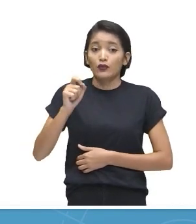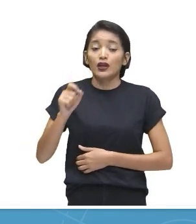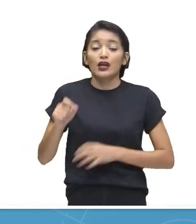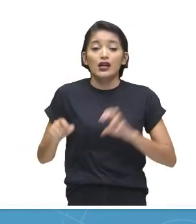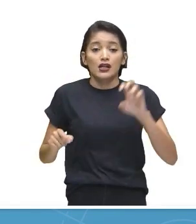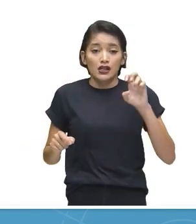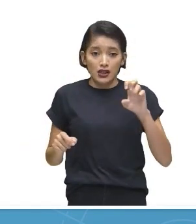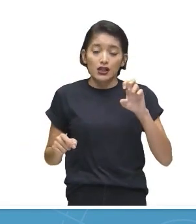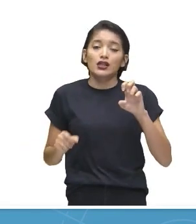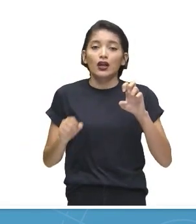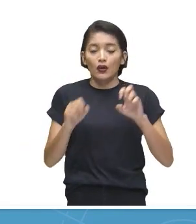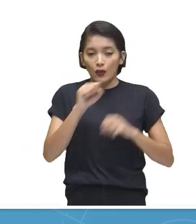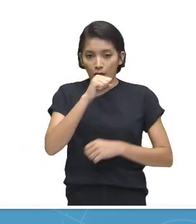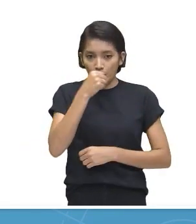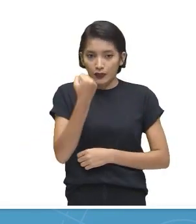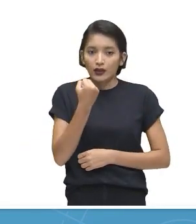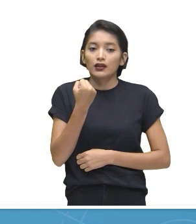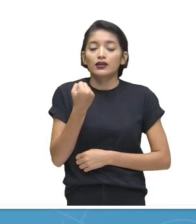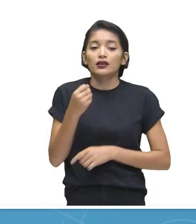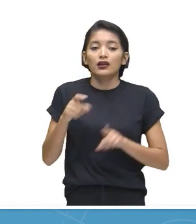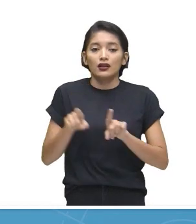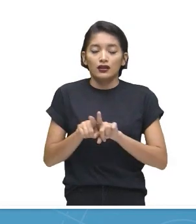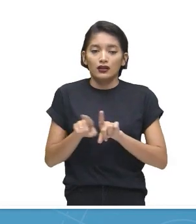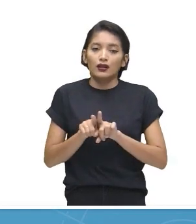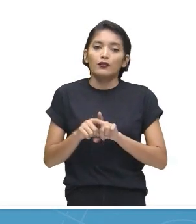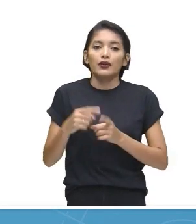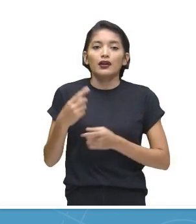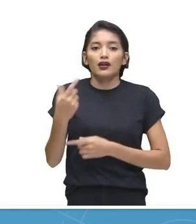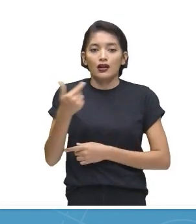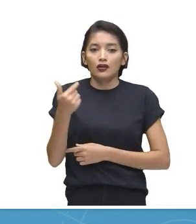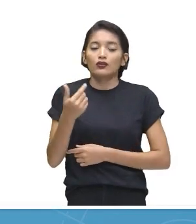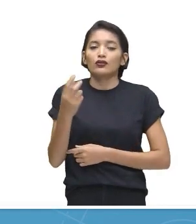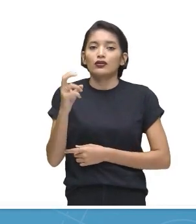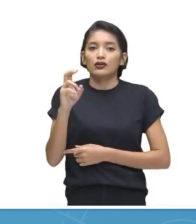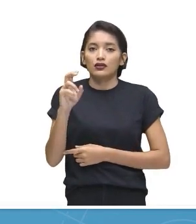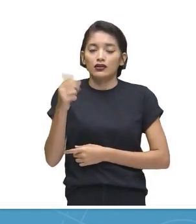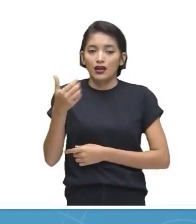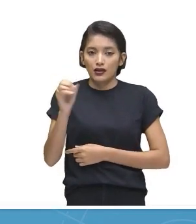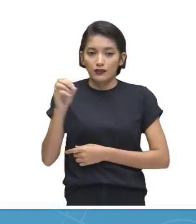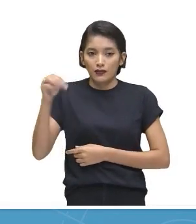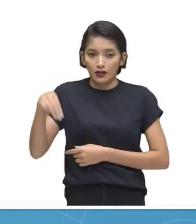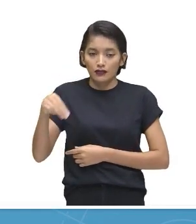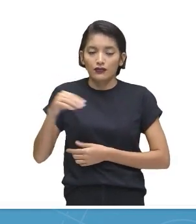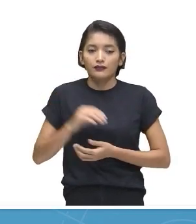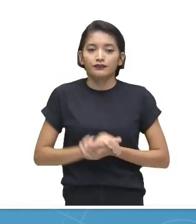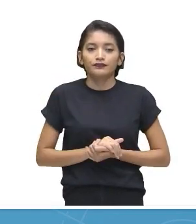número 2, colocou ali 10 metros. Temos mais alguém respondendo a nossa questão de número 1.